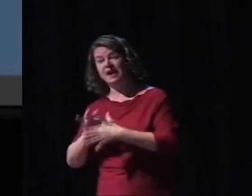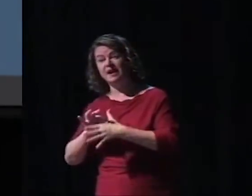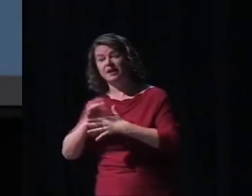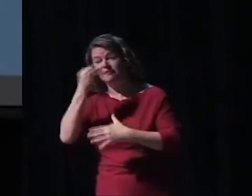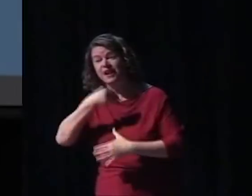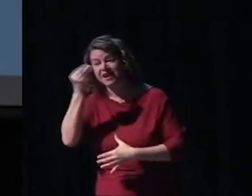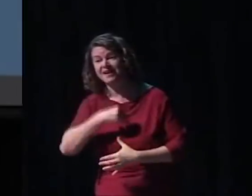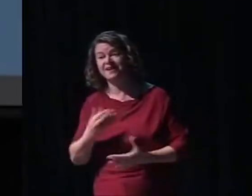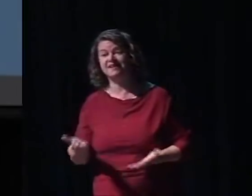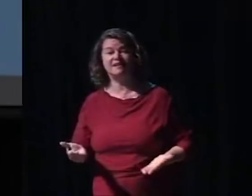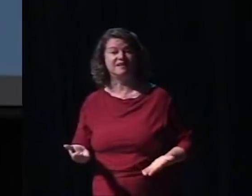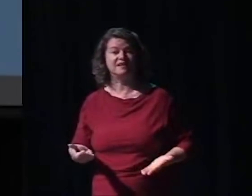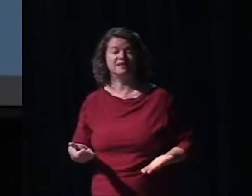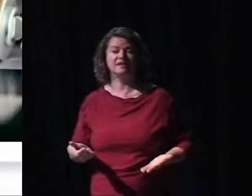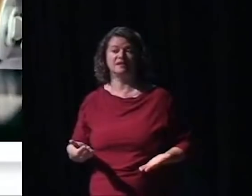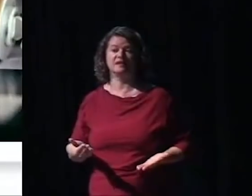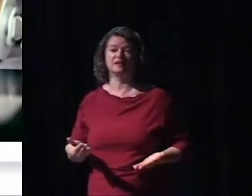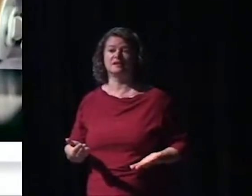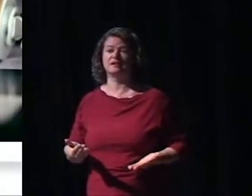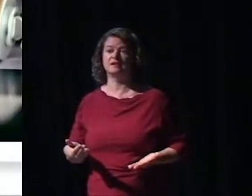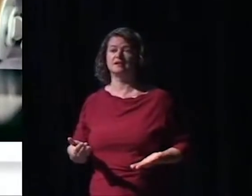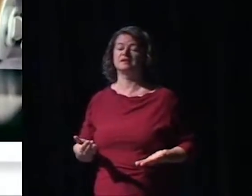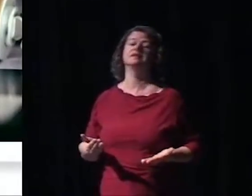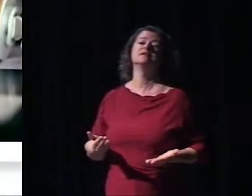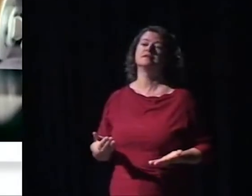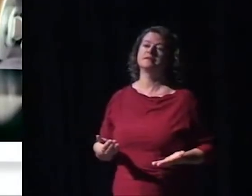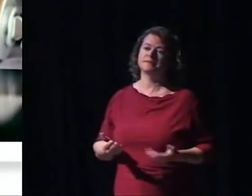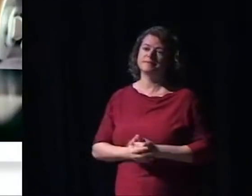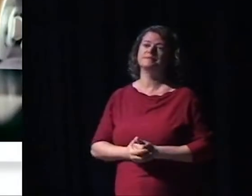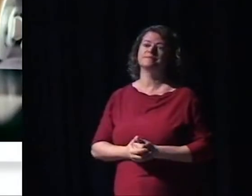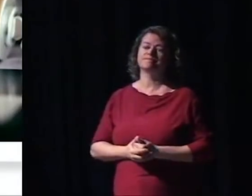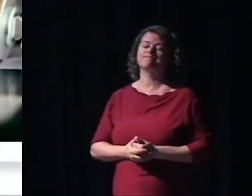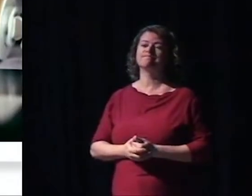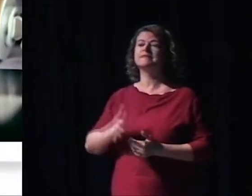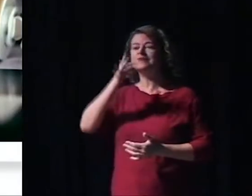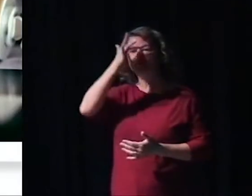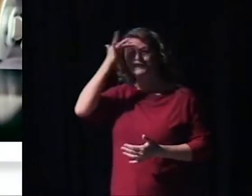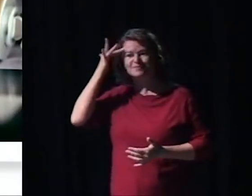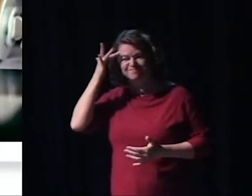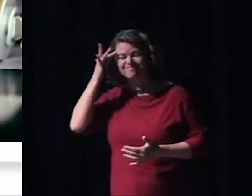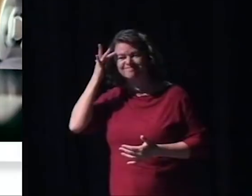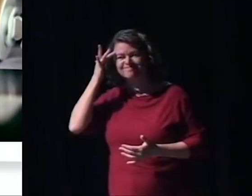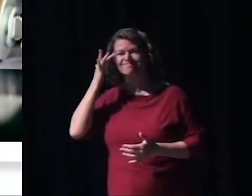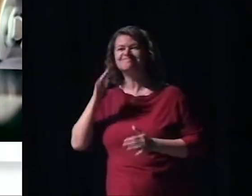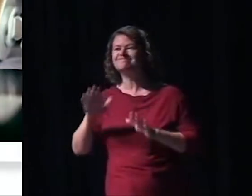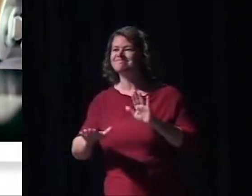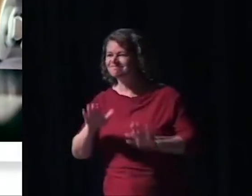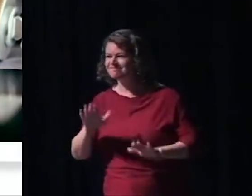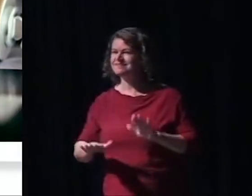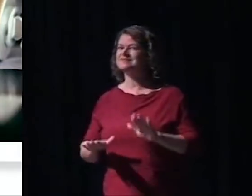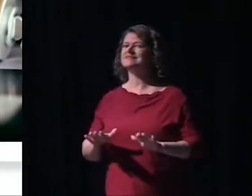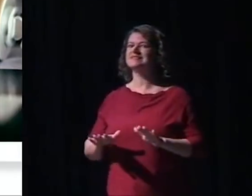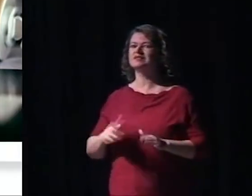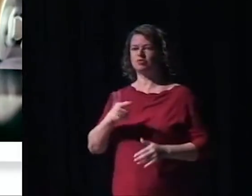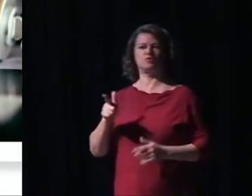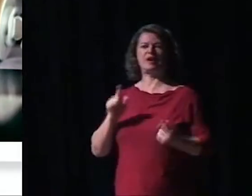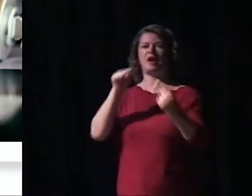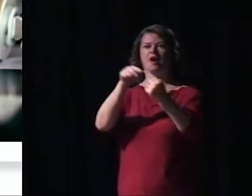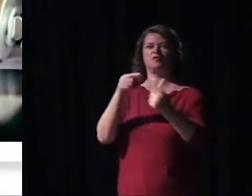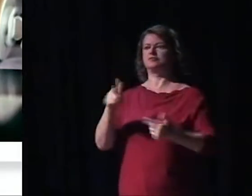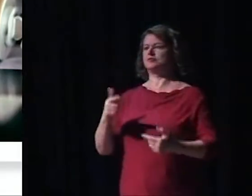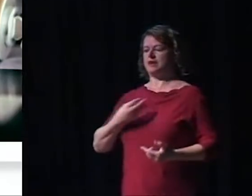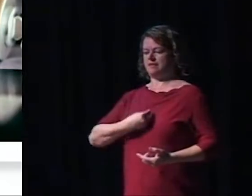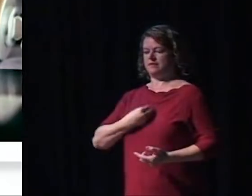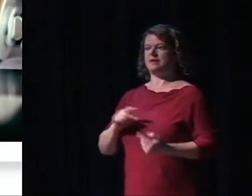fraca. E ele procura descanso no colo do pecado, ele experimenta essa vida sem propósito. Mas